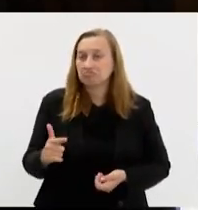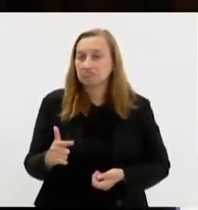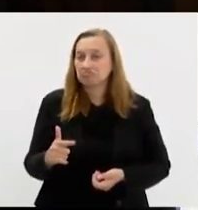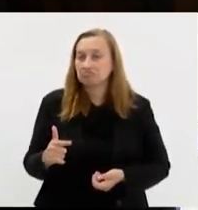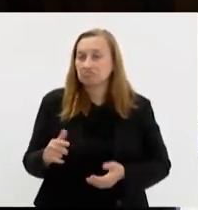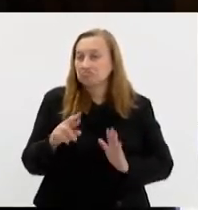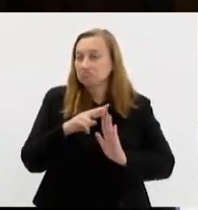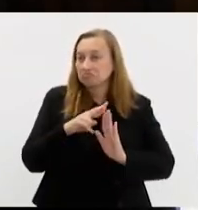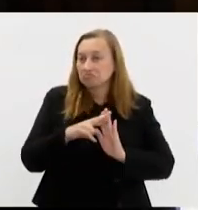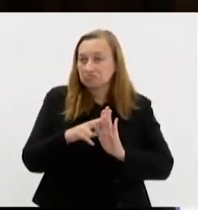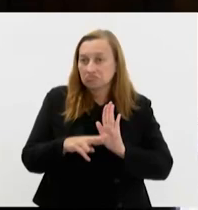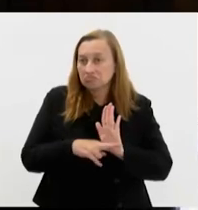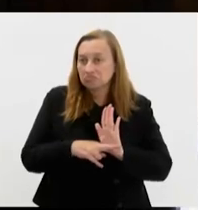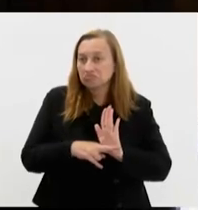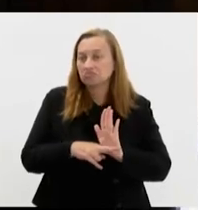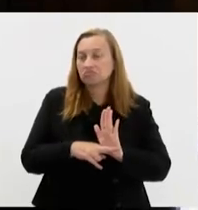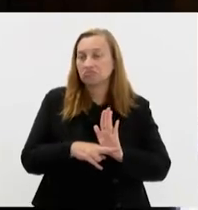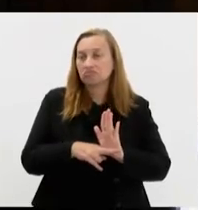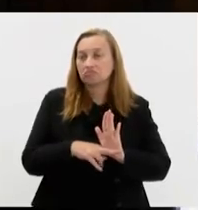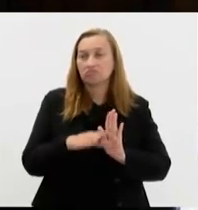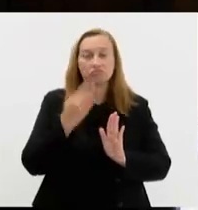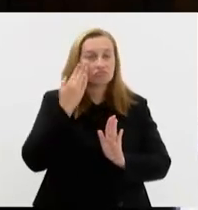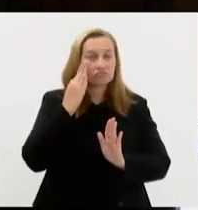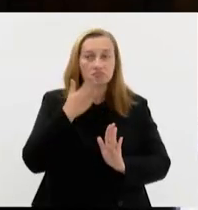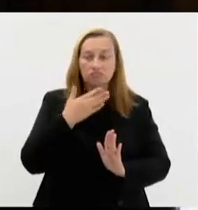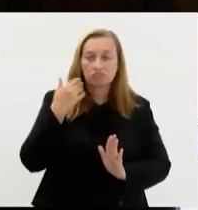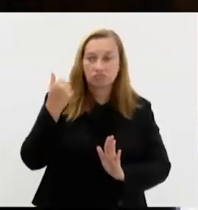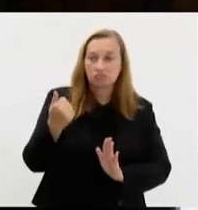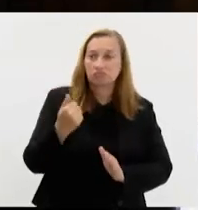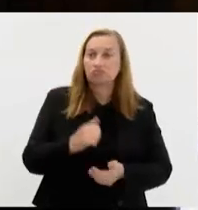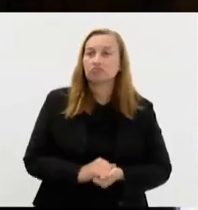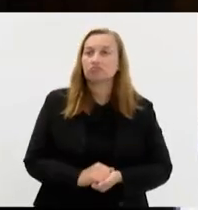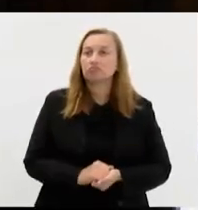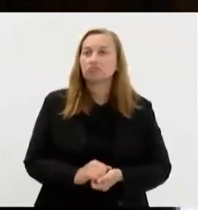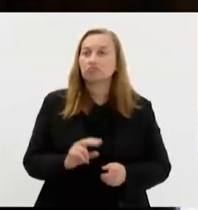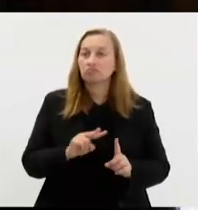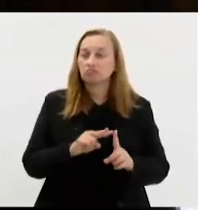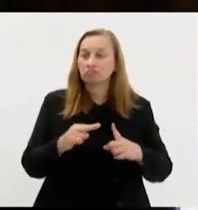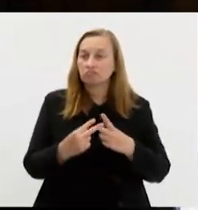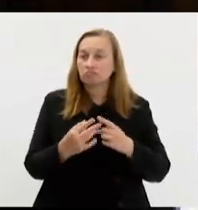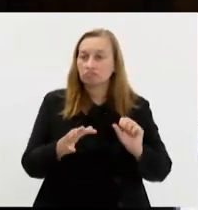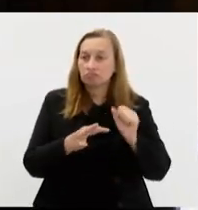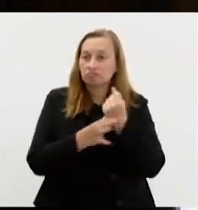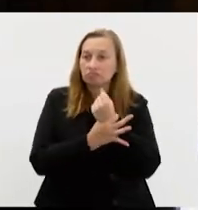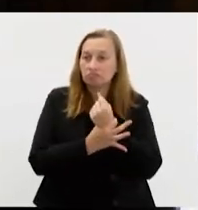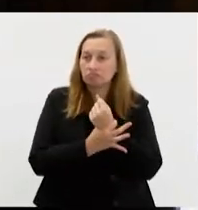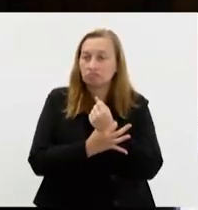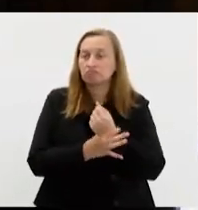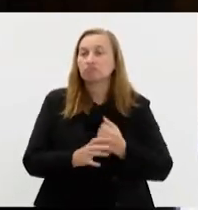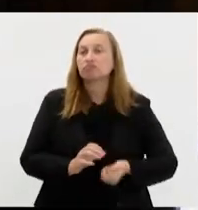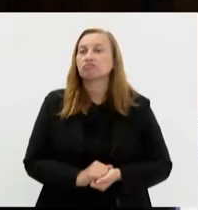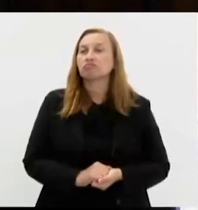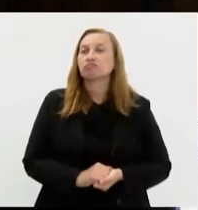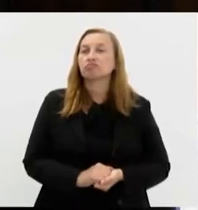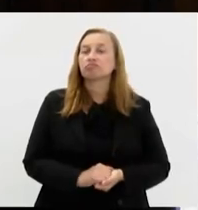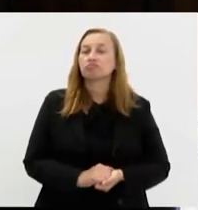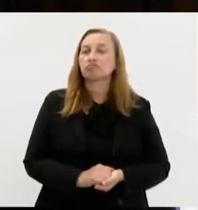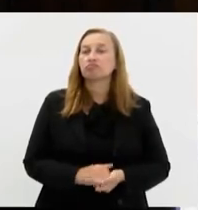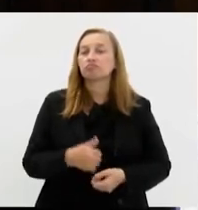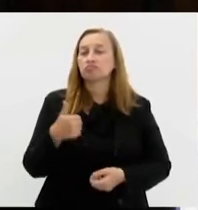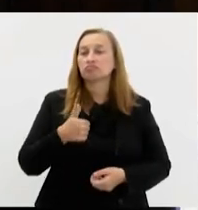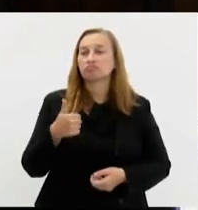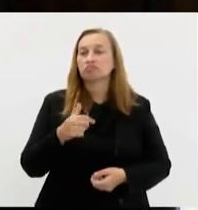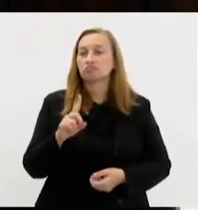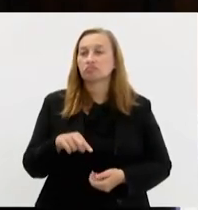Norma que sistematizar esse entendimento e que desse um uma orientação um pouco mais segura pro aplicador do direito Então a primeira coisa